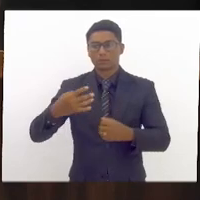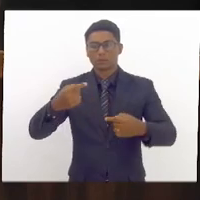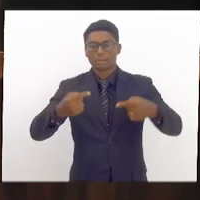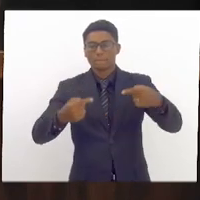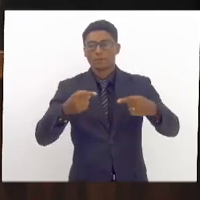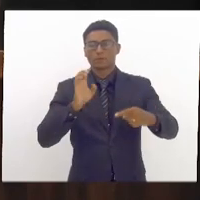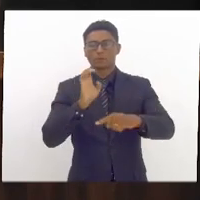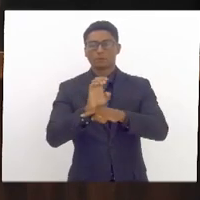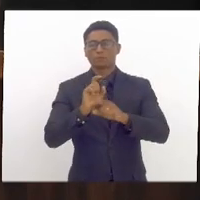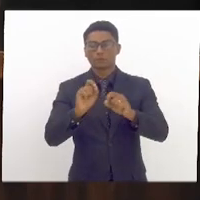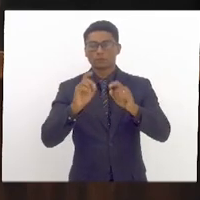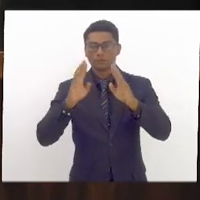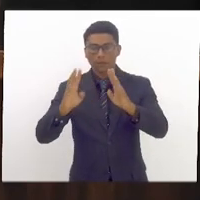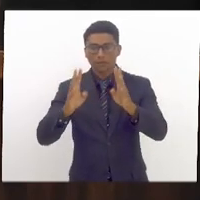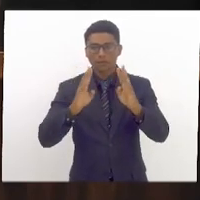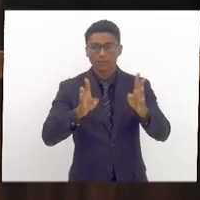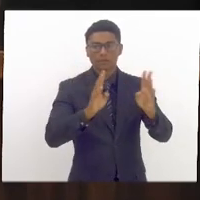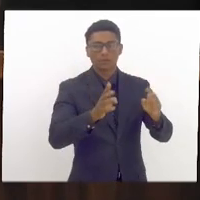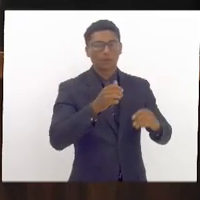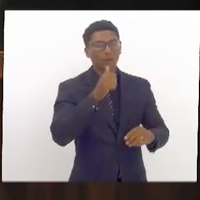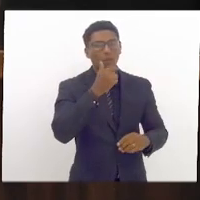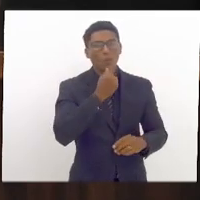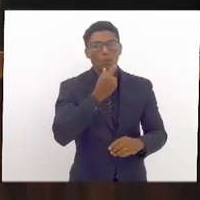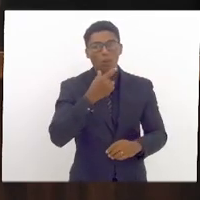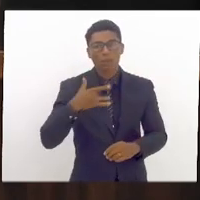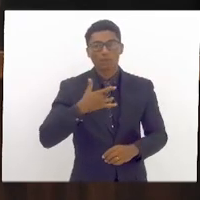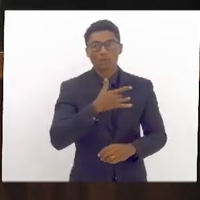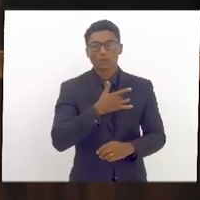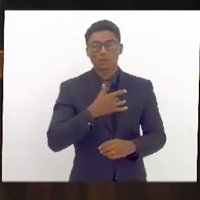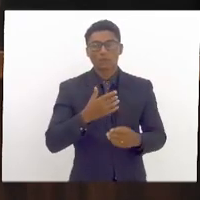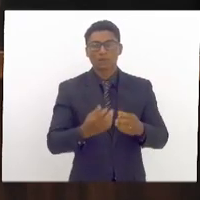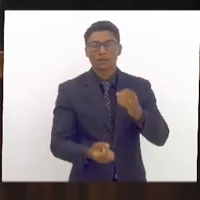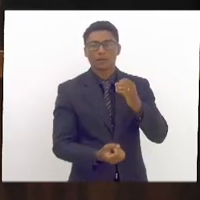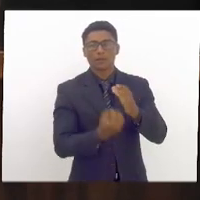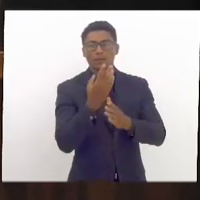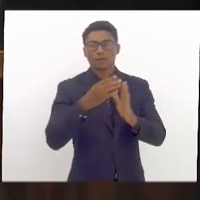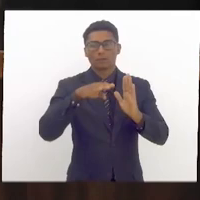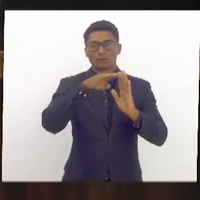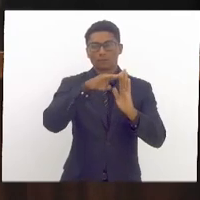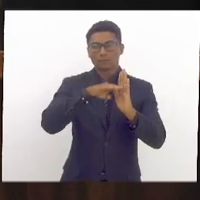de atenção integral à saúde do homem, para criar o programa Vigor Não Tem